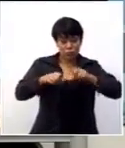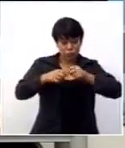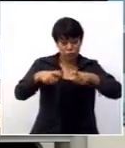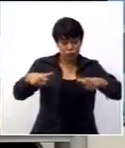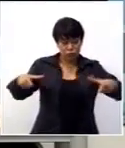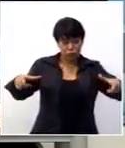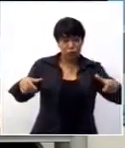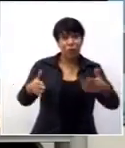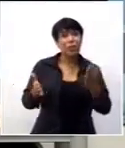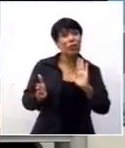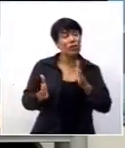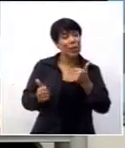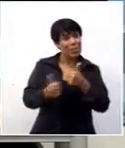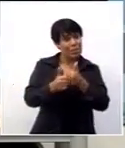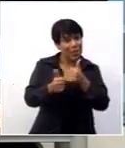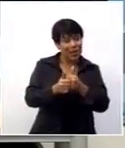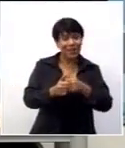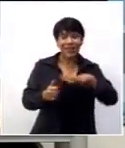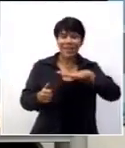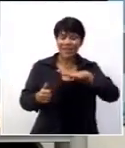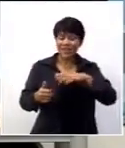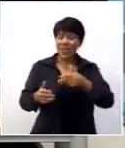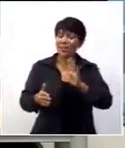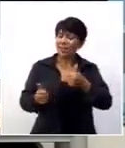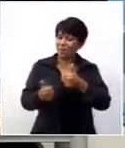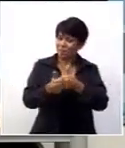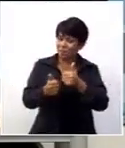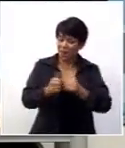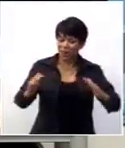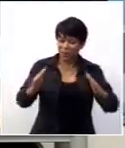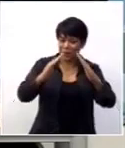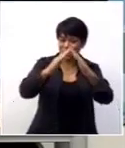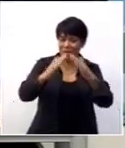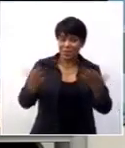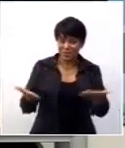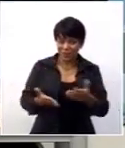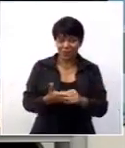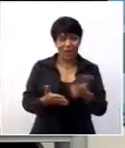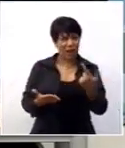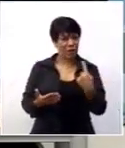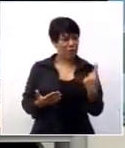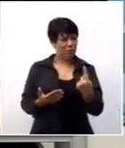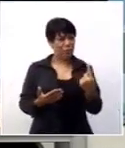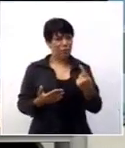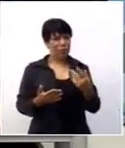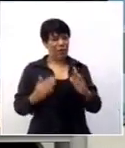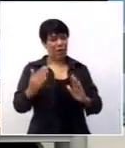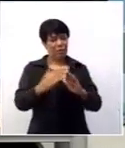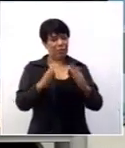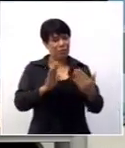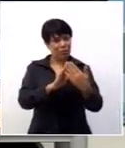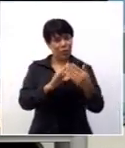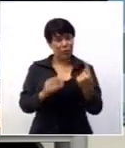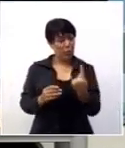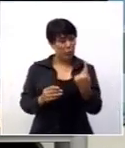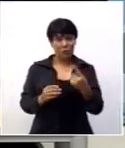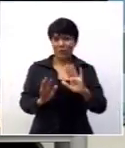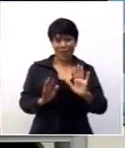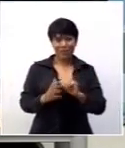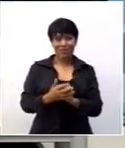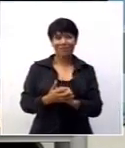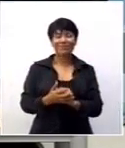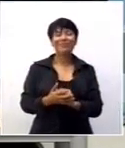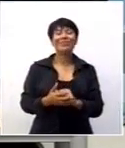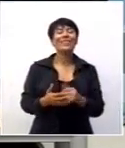rua passando, já tem a cidade chegando nas pirâmides. É bem legal de ver, né? Elas não estão mais tão isoladas, tá? Um